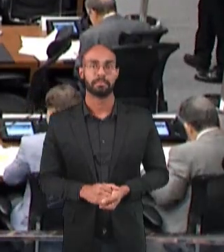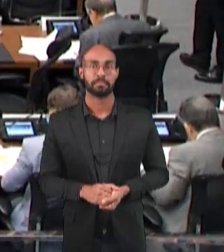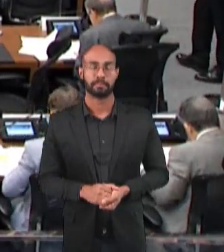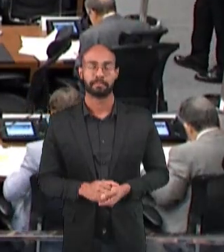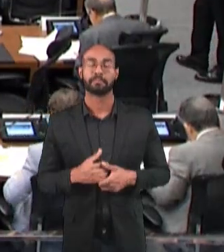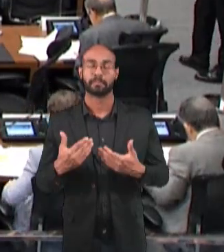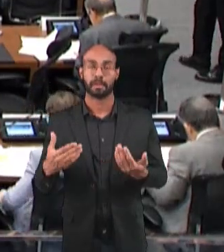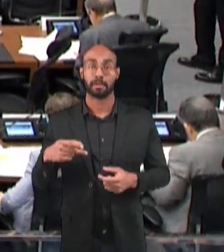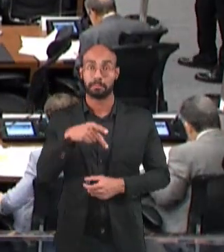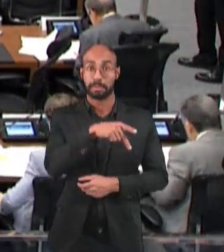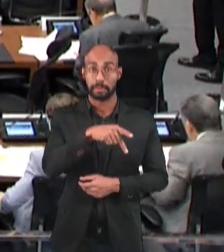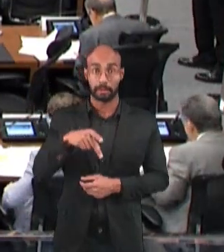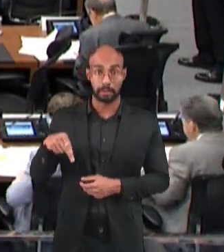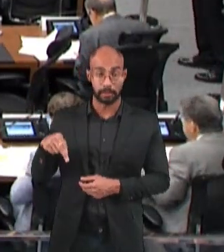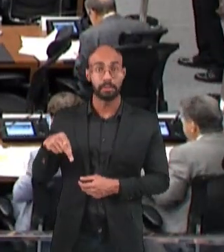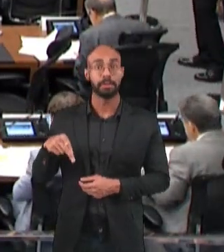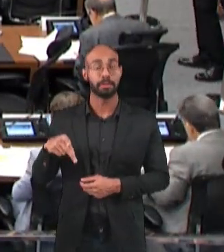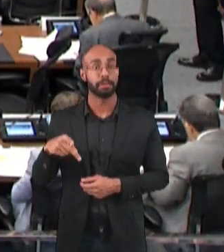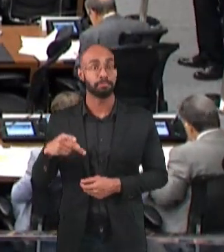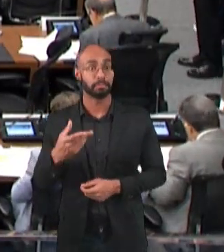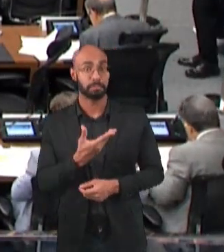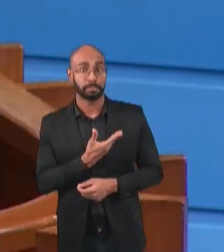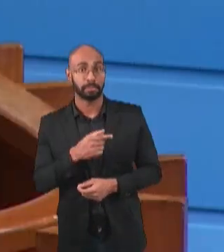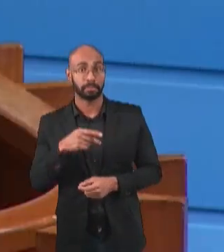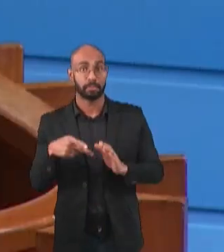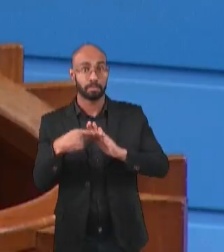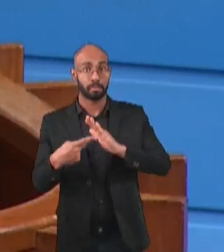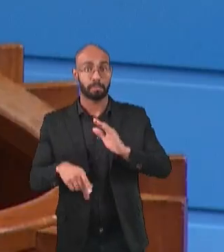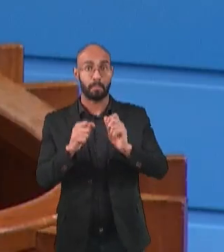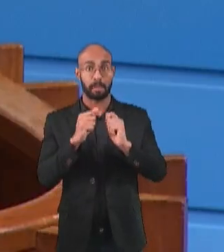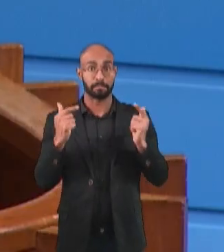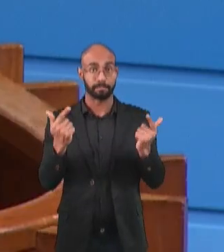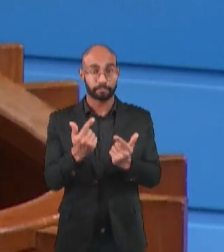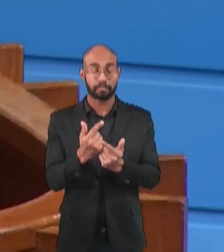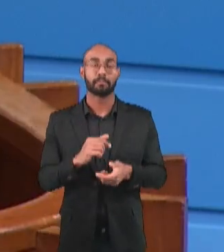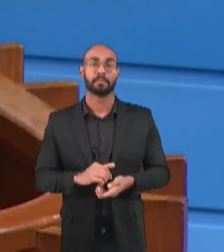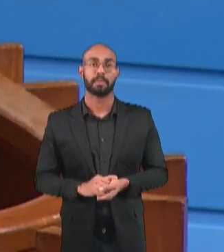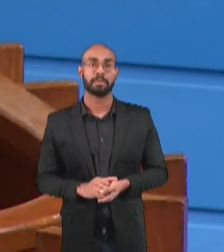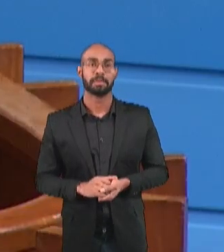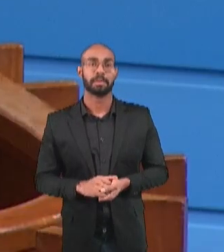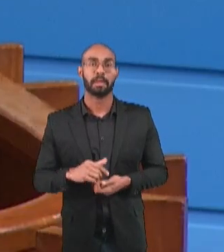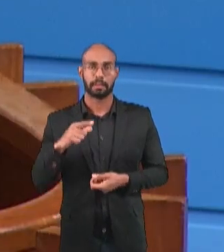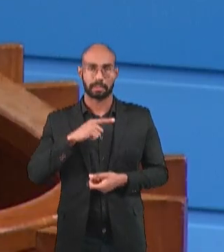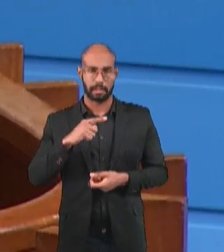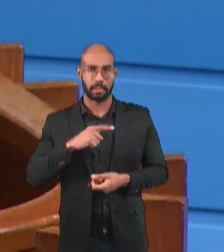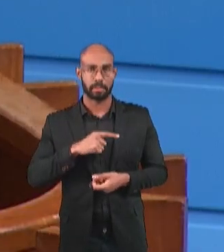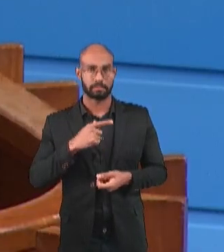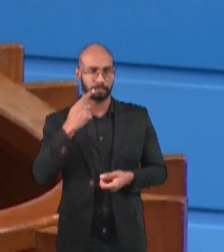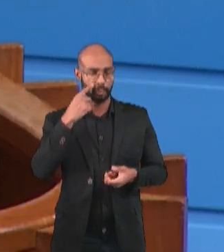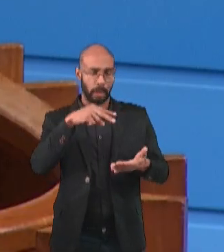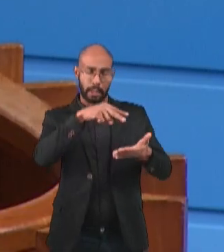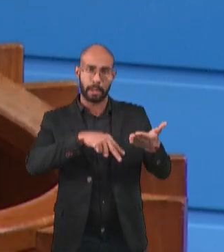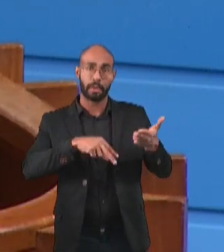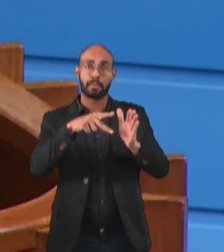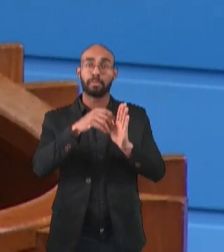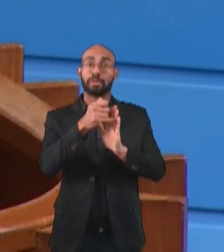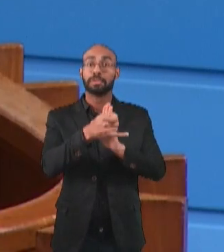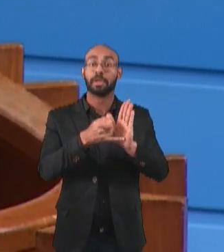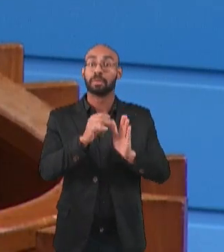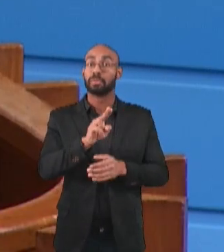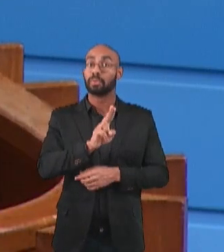Senhor presidente, colegas parlamentares, temos aqui um projeto